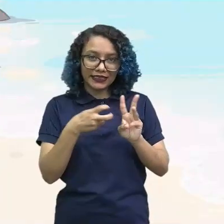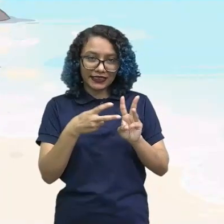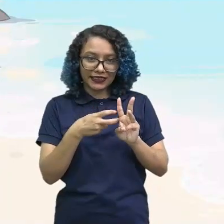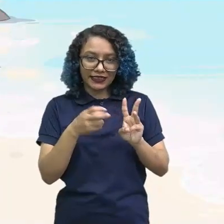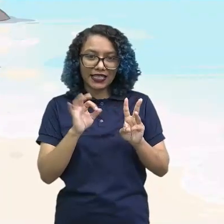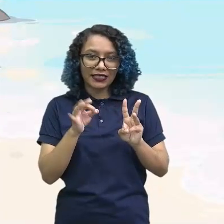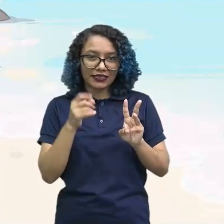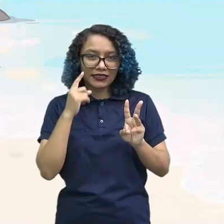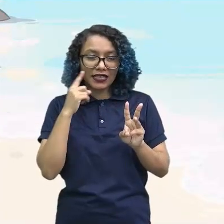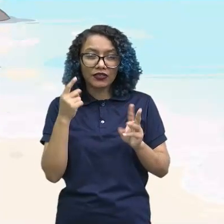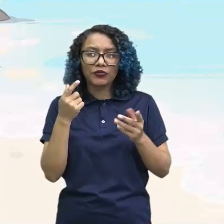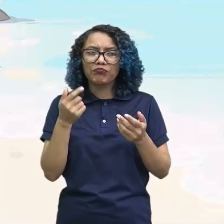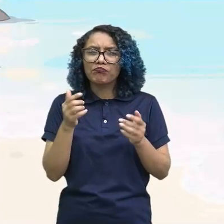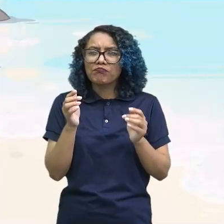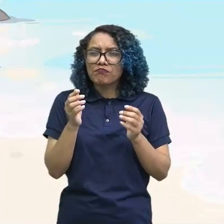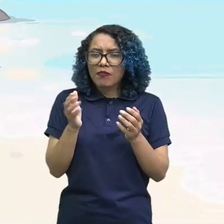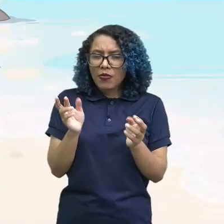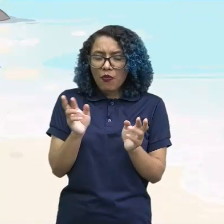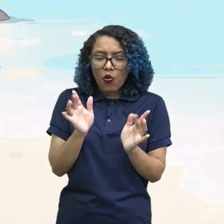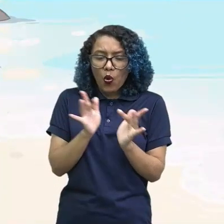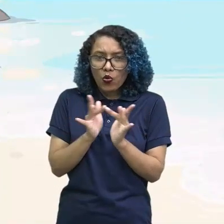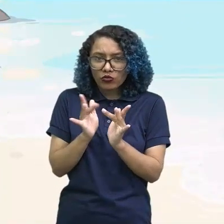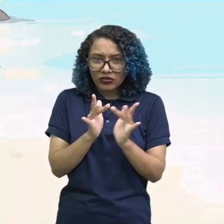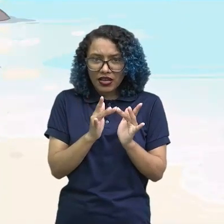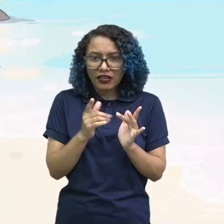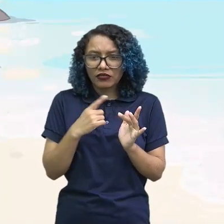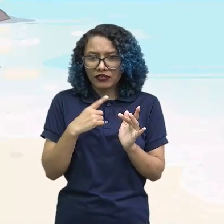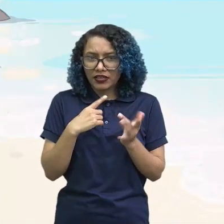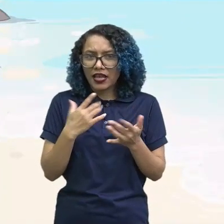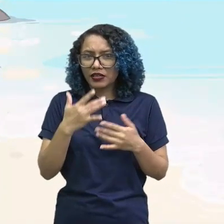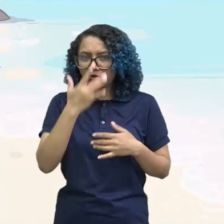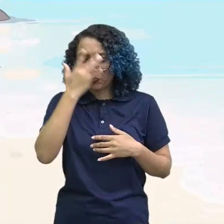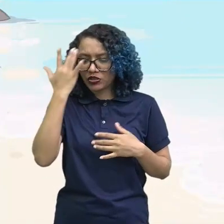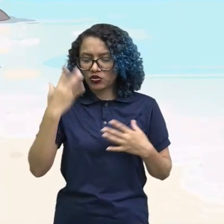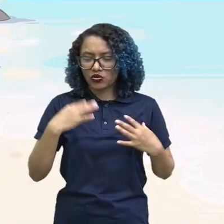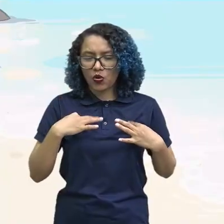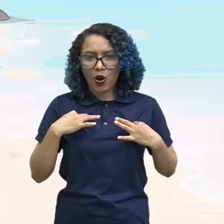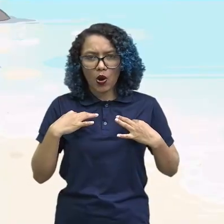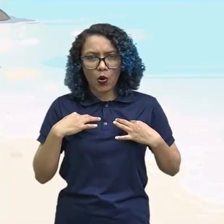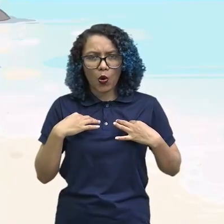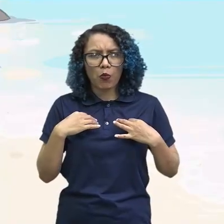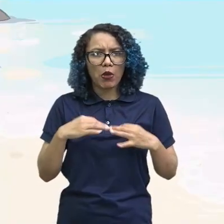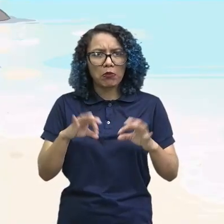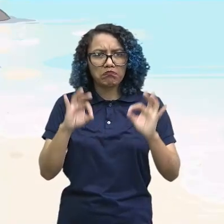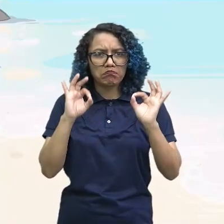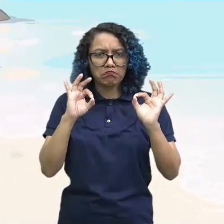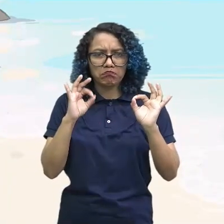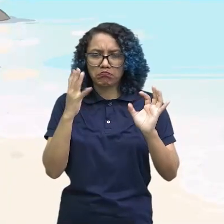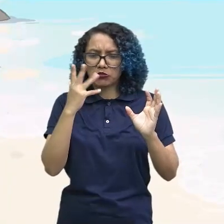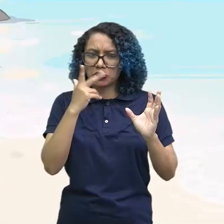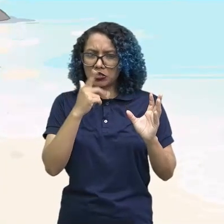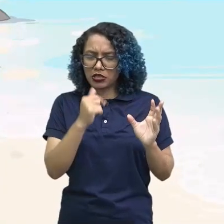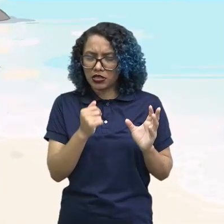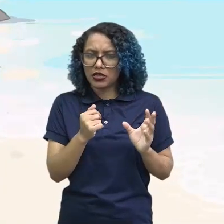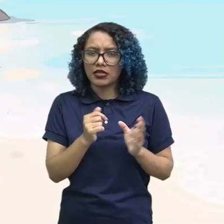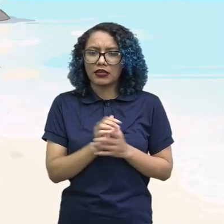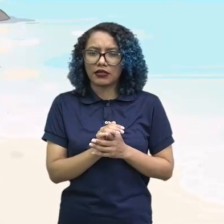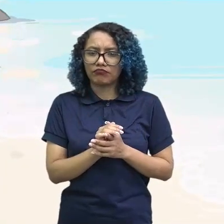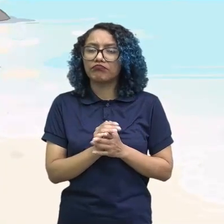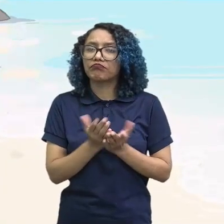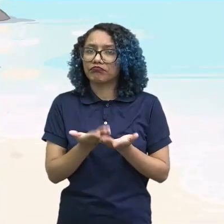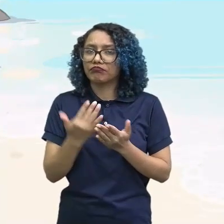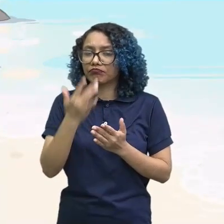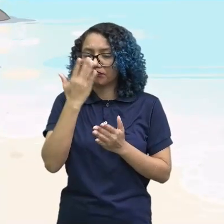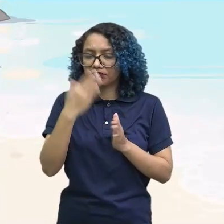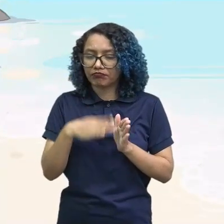percebo que há um contato entre essas pessoas muito bem vestidas, certo? Percebo que são essas pessoas que estão ali chegando